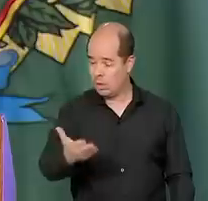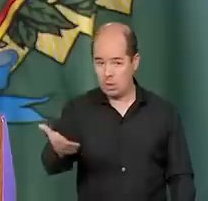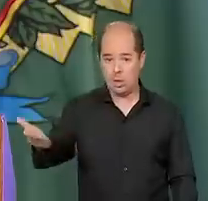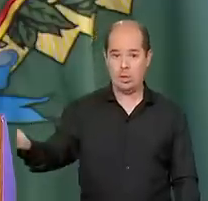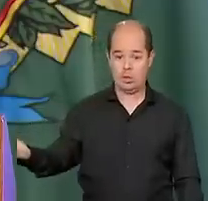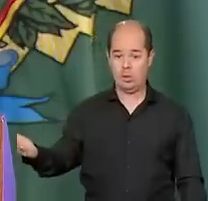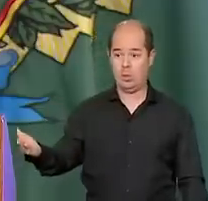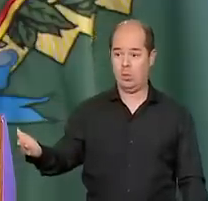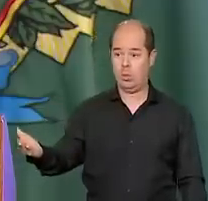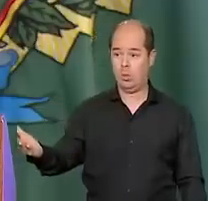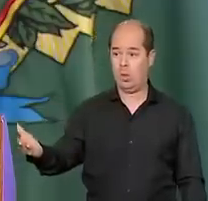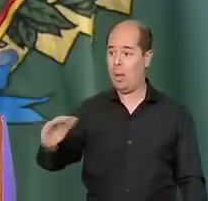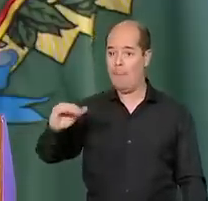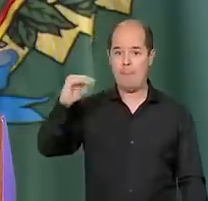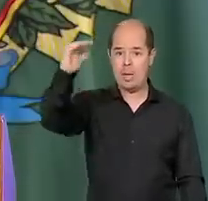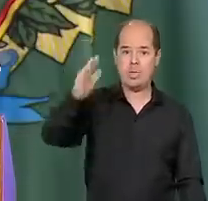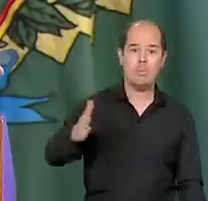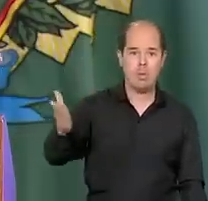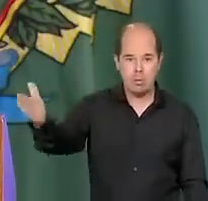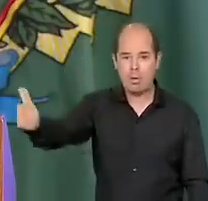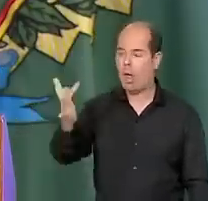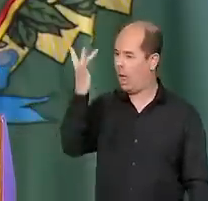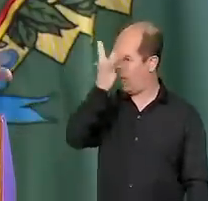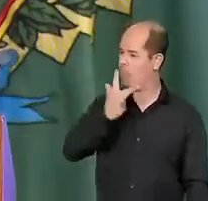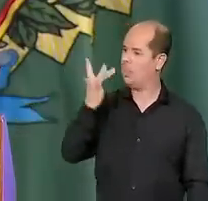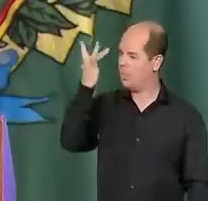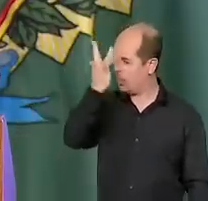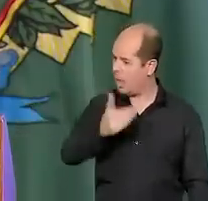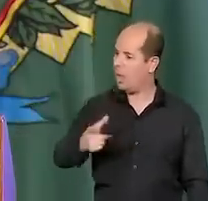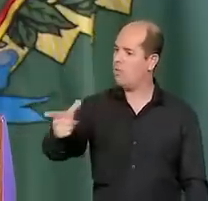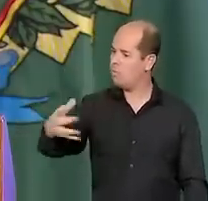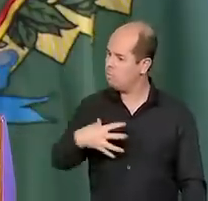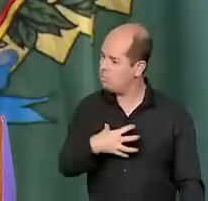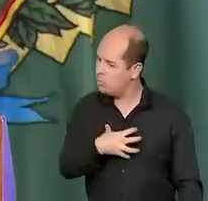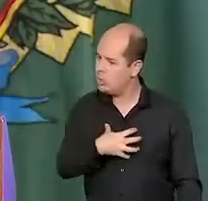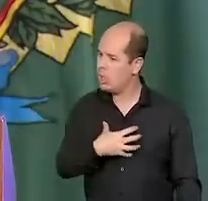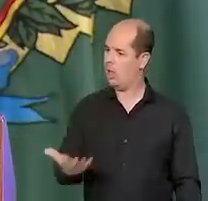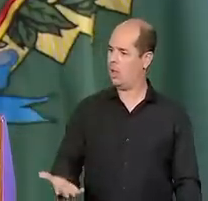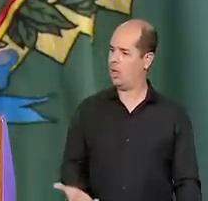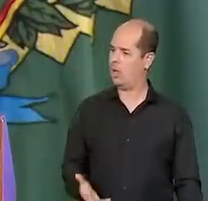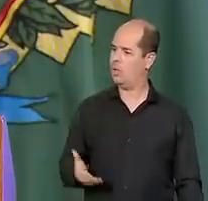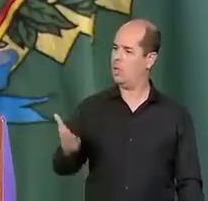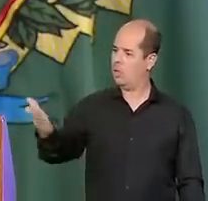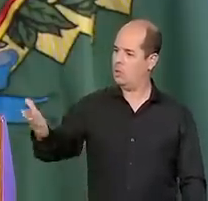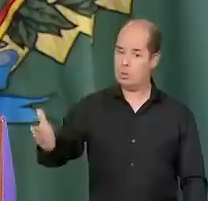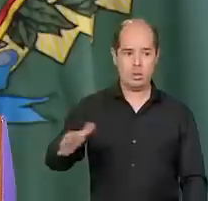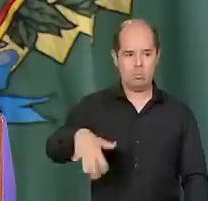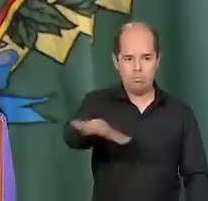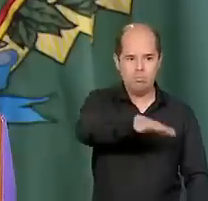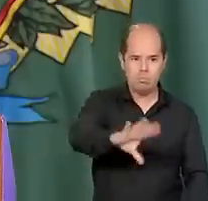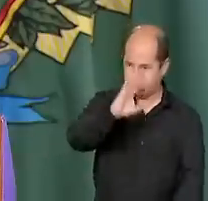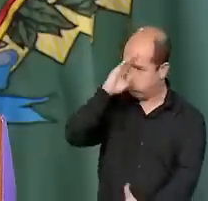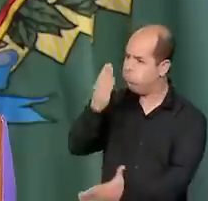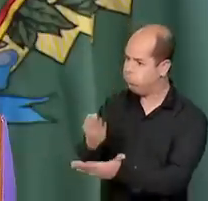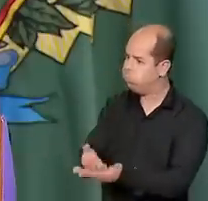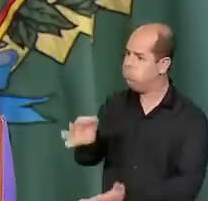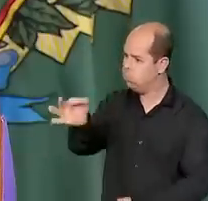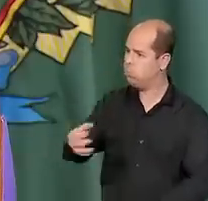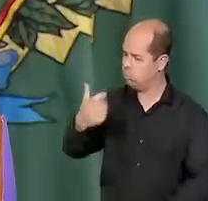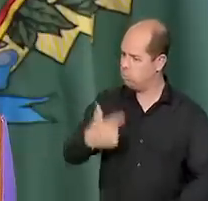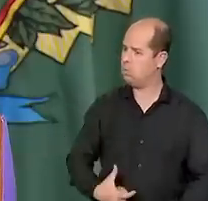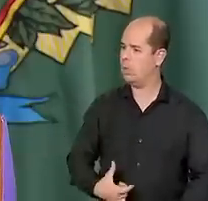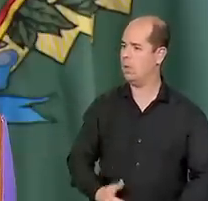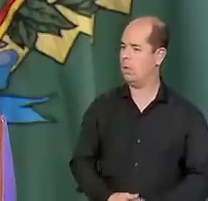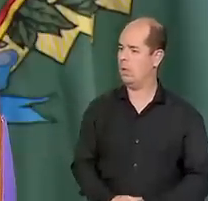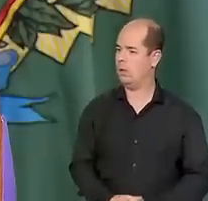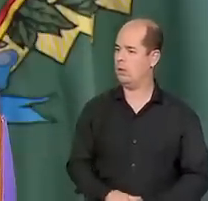sobretudo, Haddad, ao teu comportamento, à tua credibilidade, para a gente conseguir convencer o Congresso